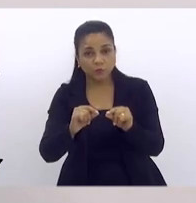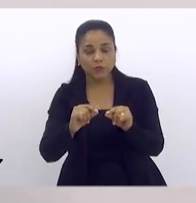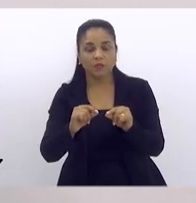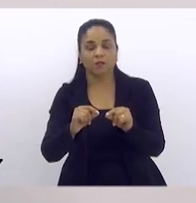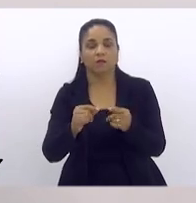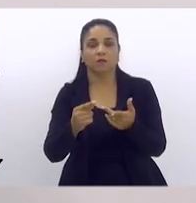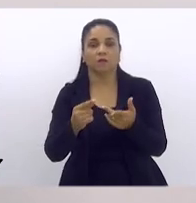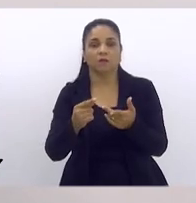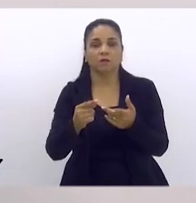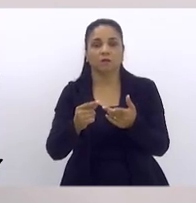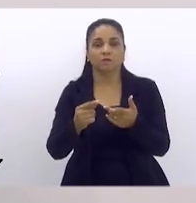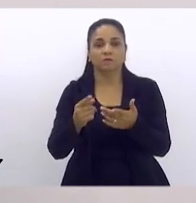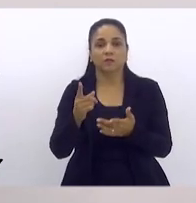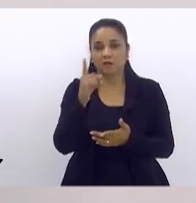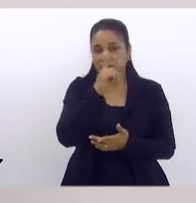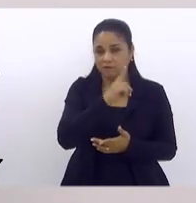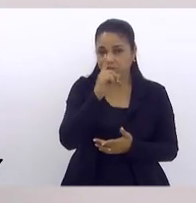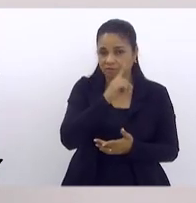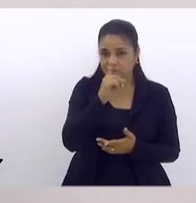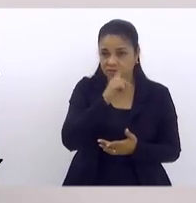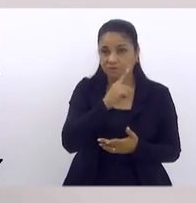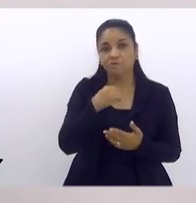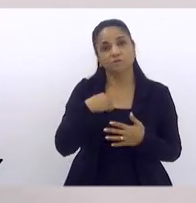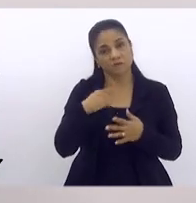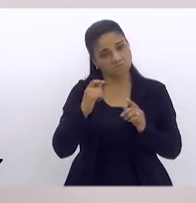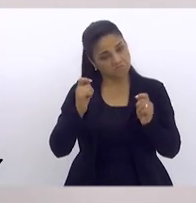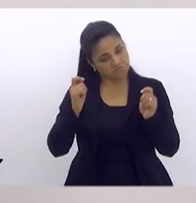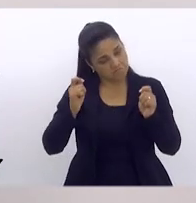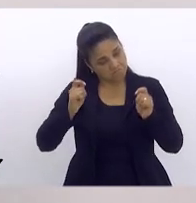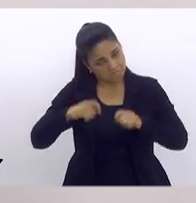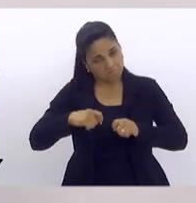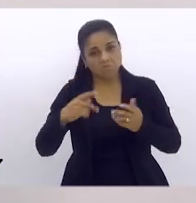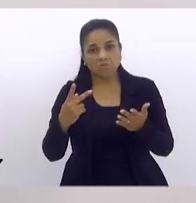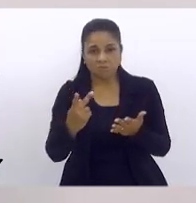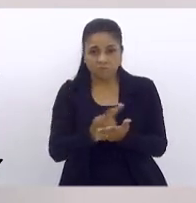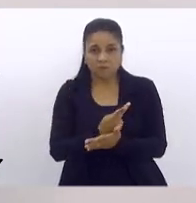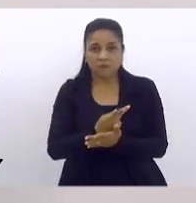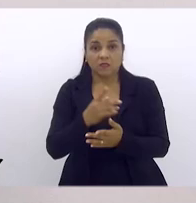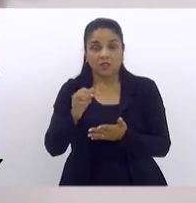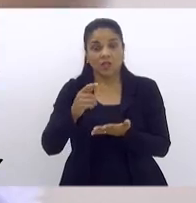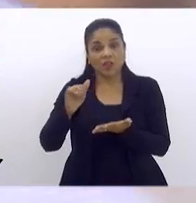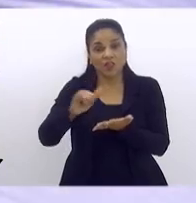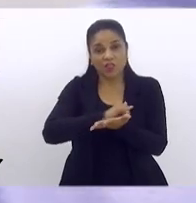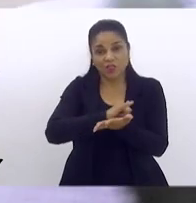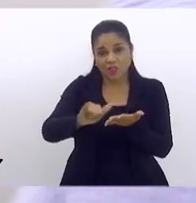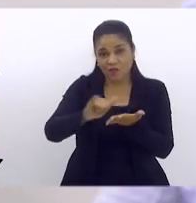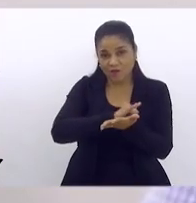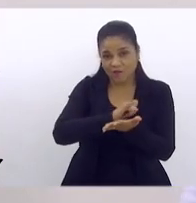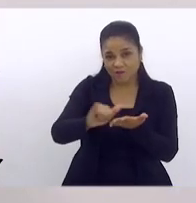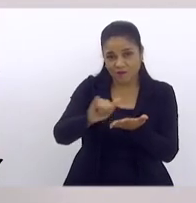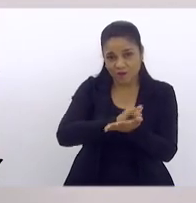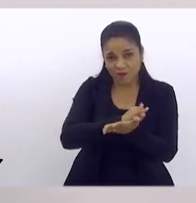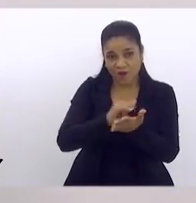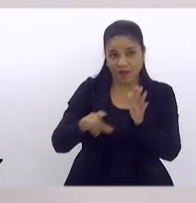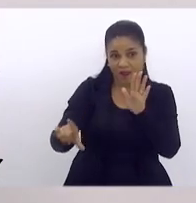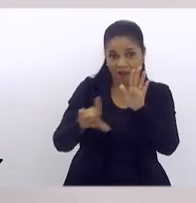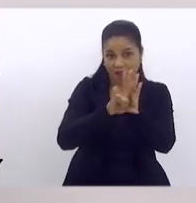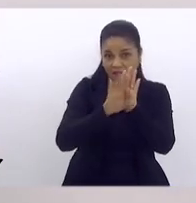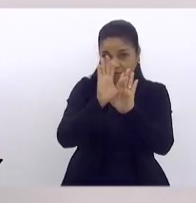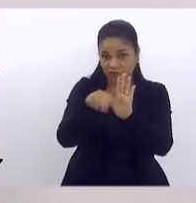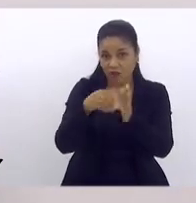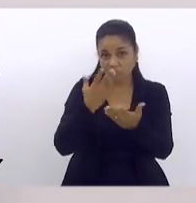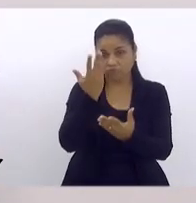porque isso é inexorável que cada vez vai acontecer para Nova York já teve uma lei aprovada